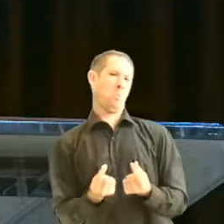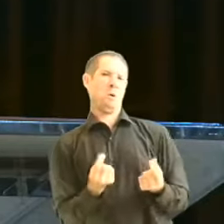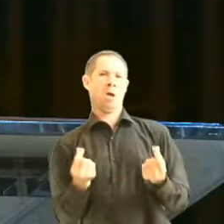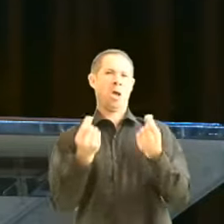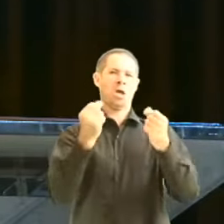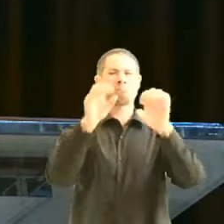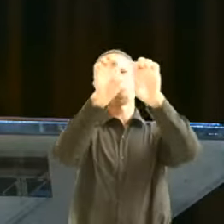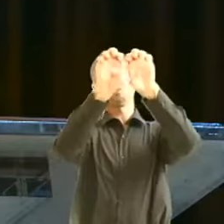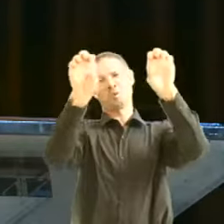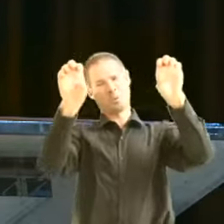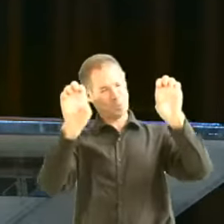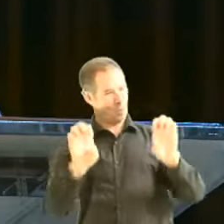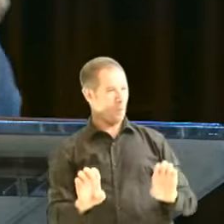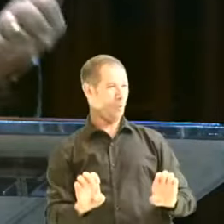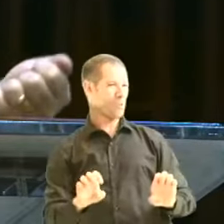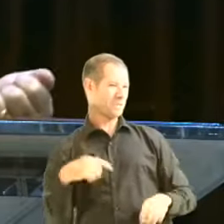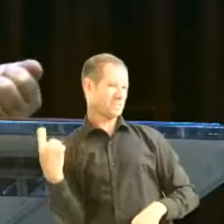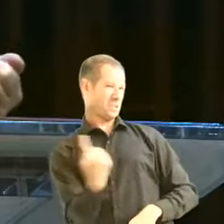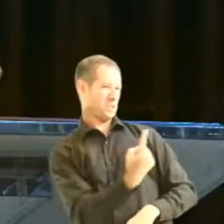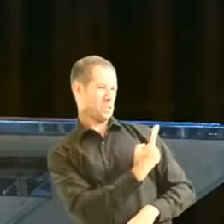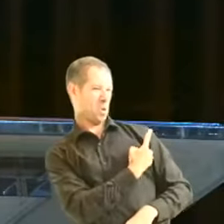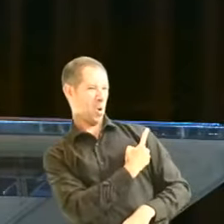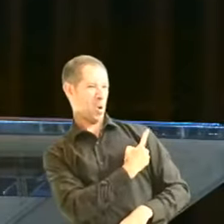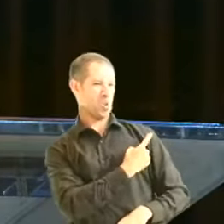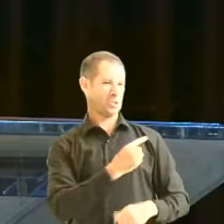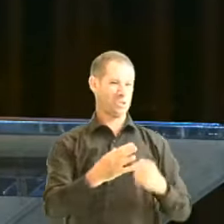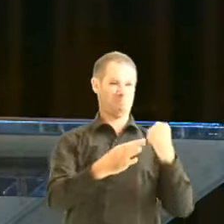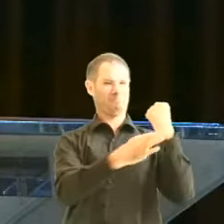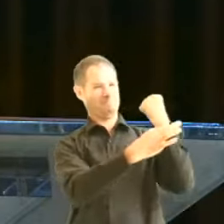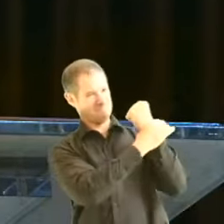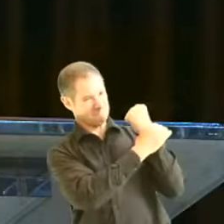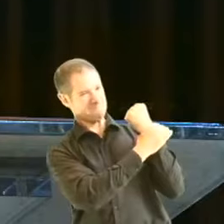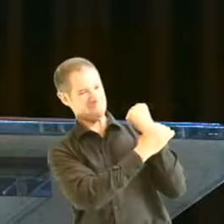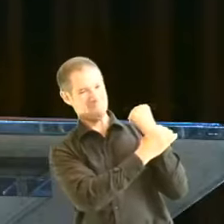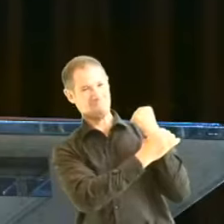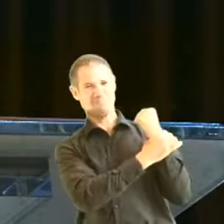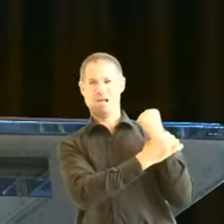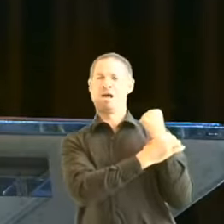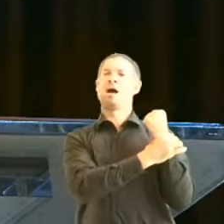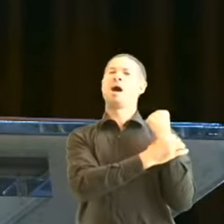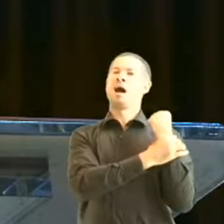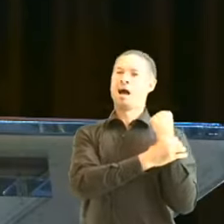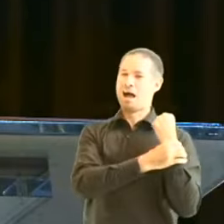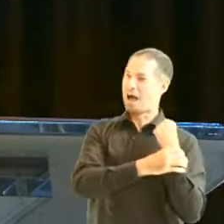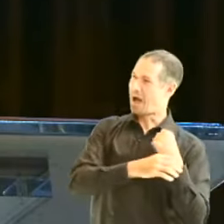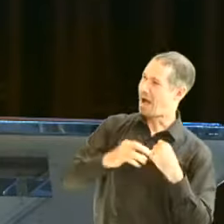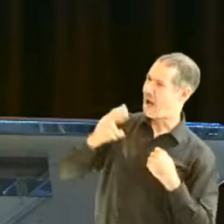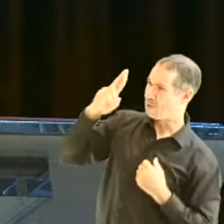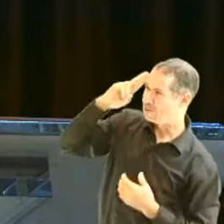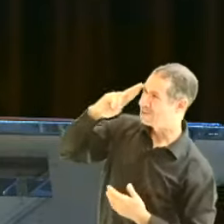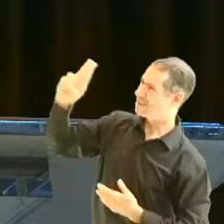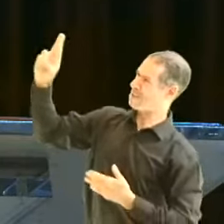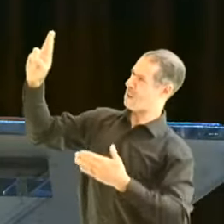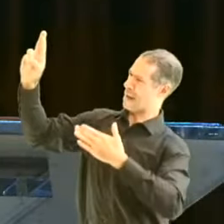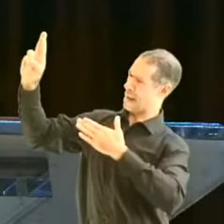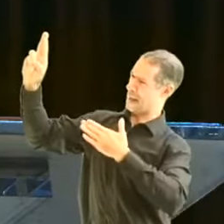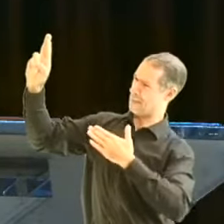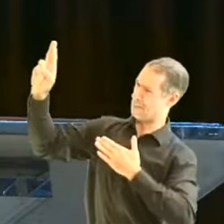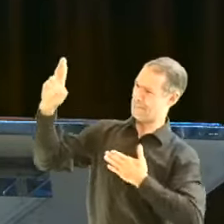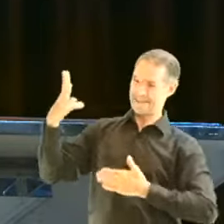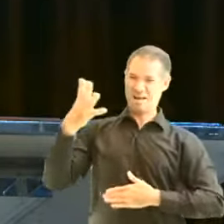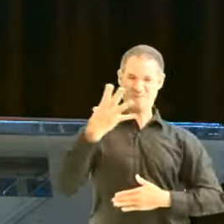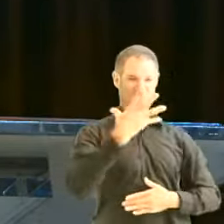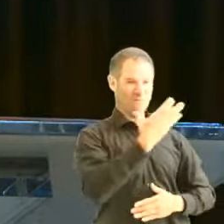as estruturas, com o nosso senso de segurança, a gente diz, o Senhor é a minha